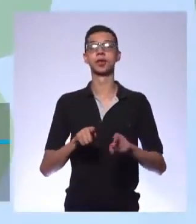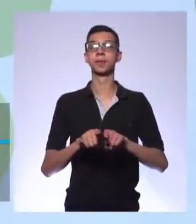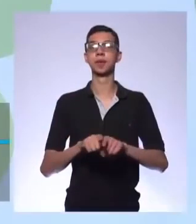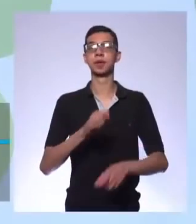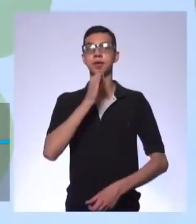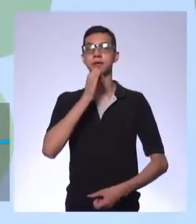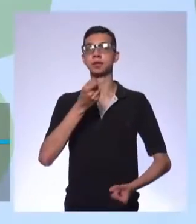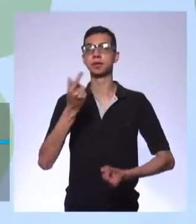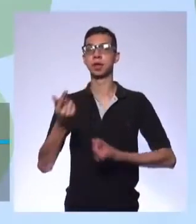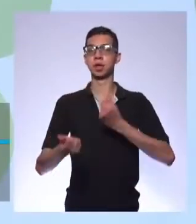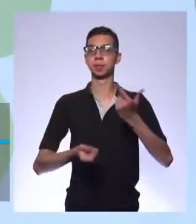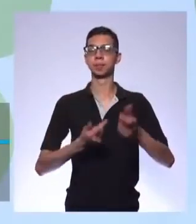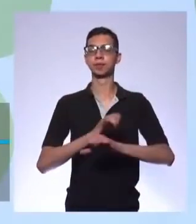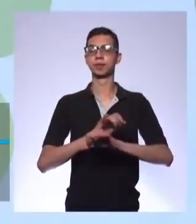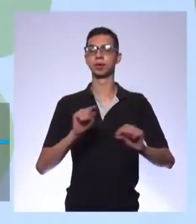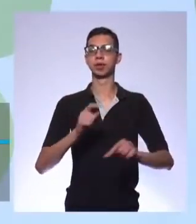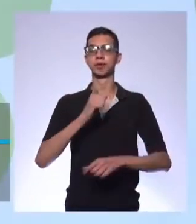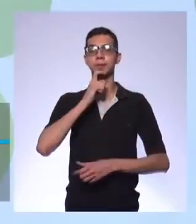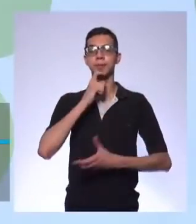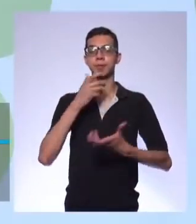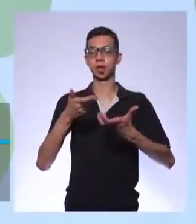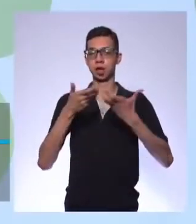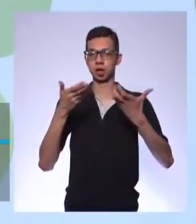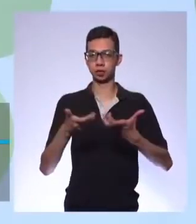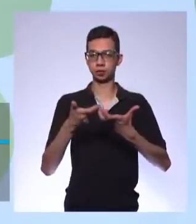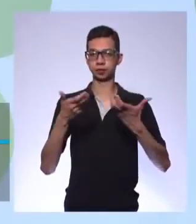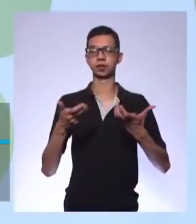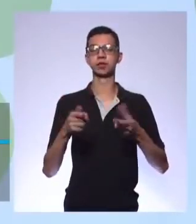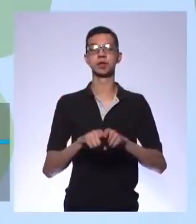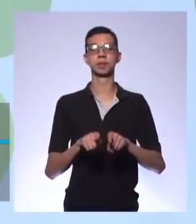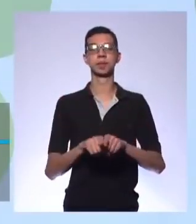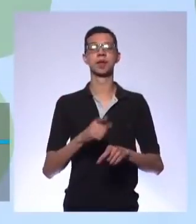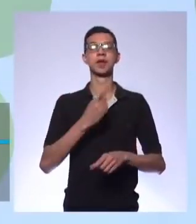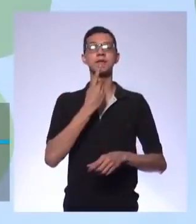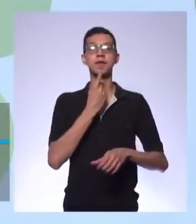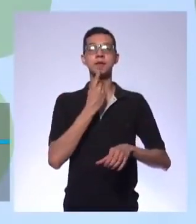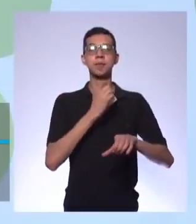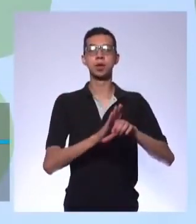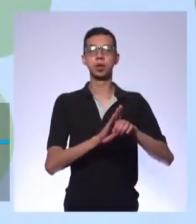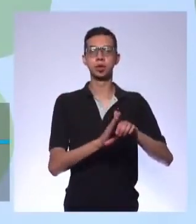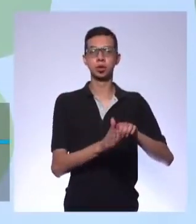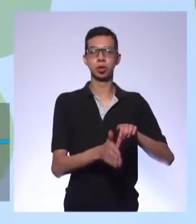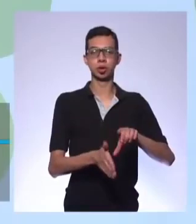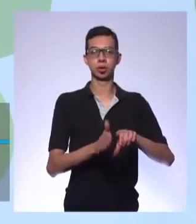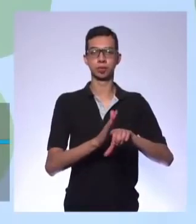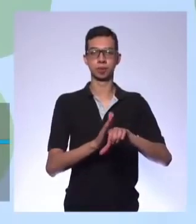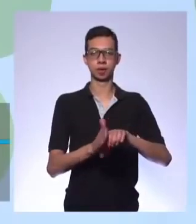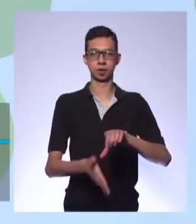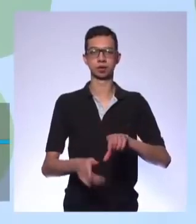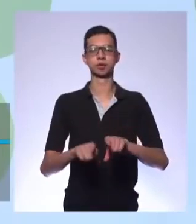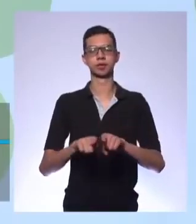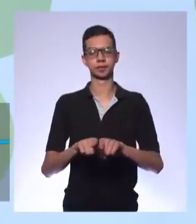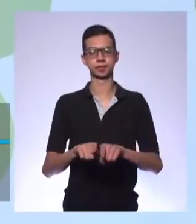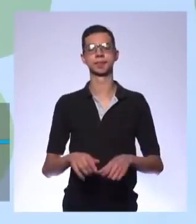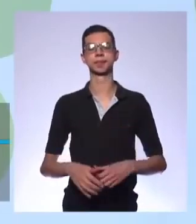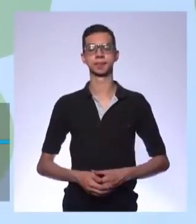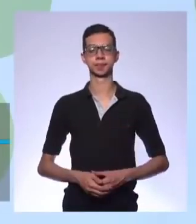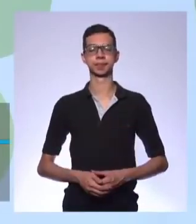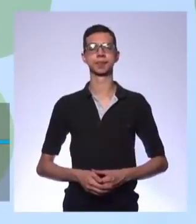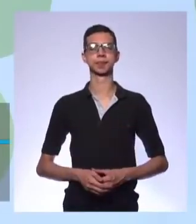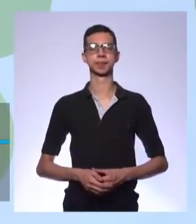exemplo, alface e tomate, né? Também. Muito bem. Frutas com laranja, carboidratos, vitaminas, proteína.